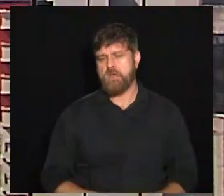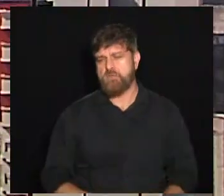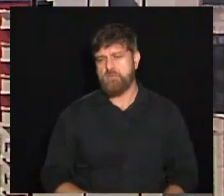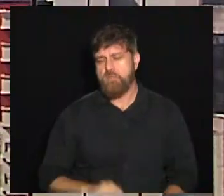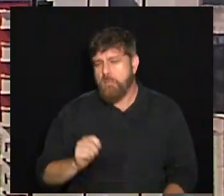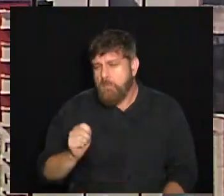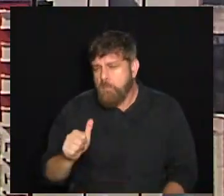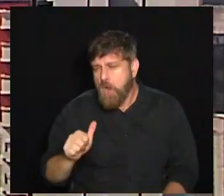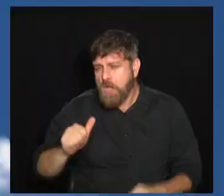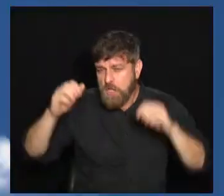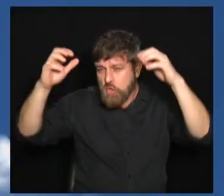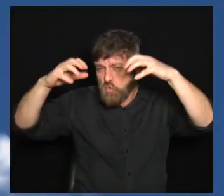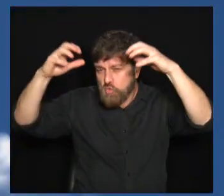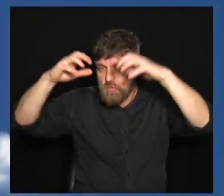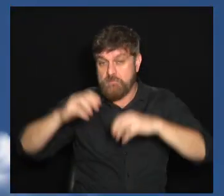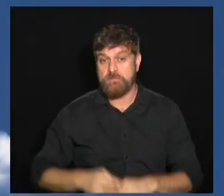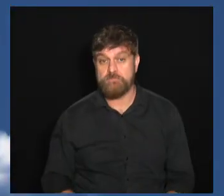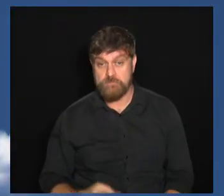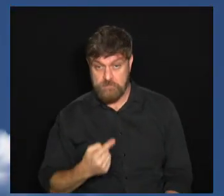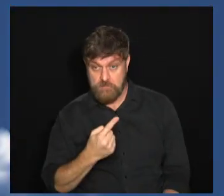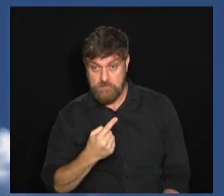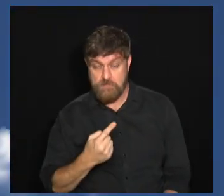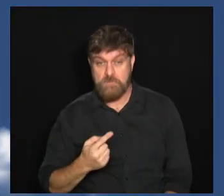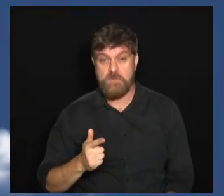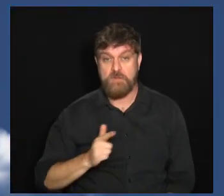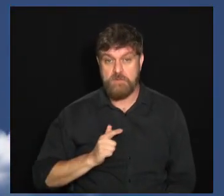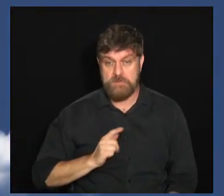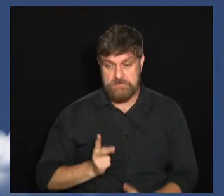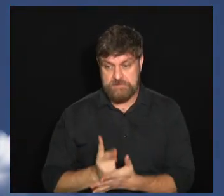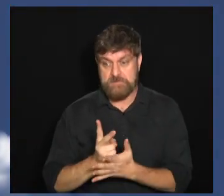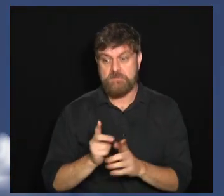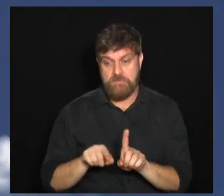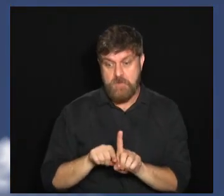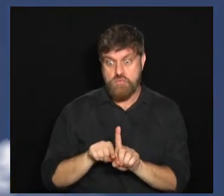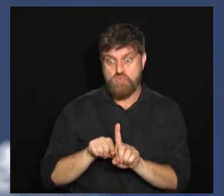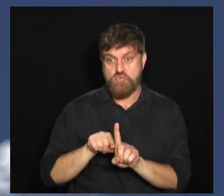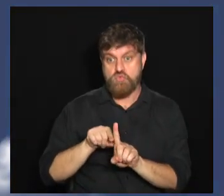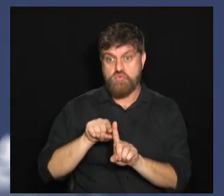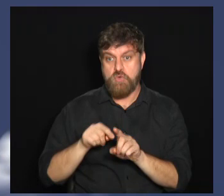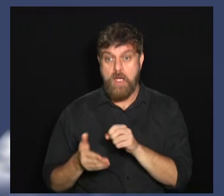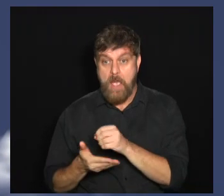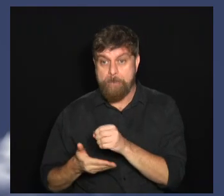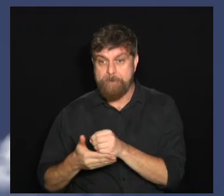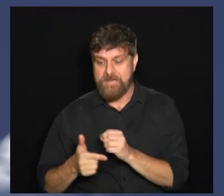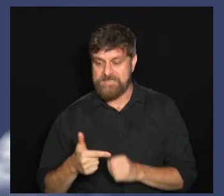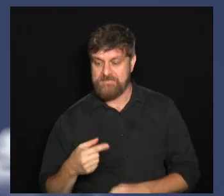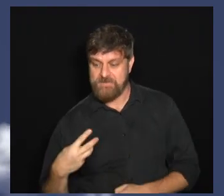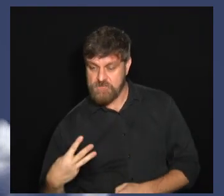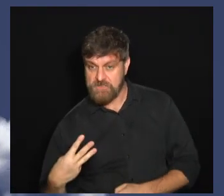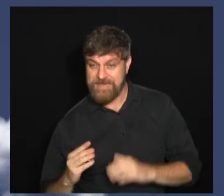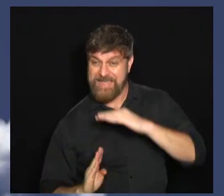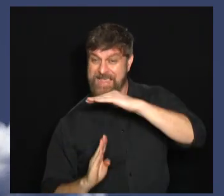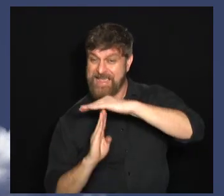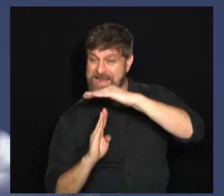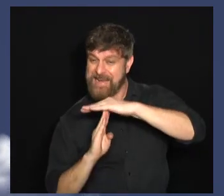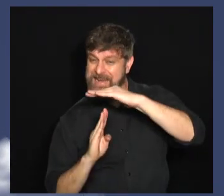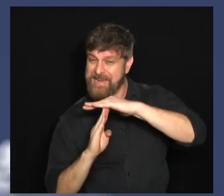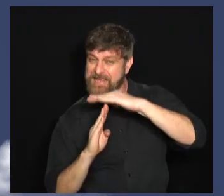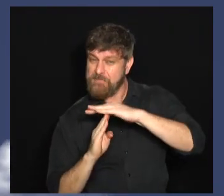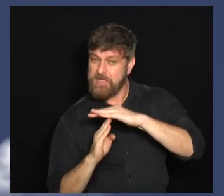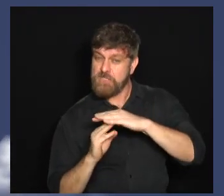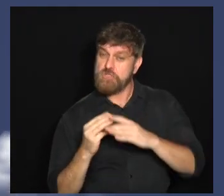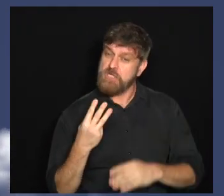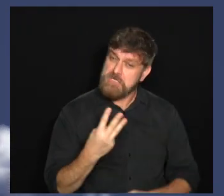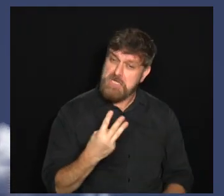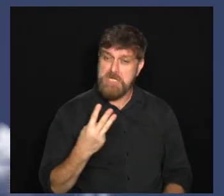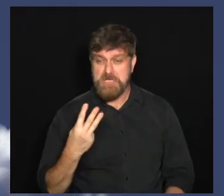milímetros. Vamos às temperaturas então, porque elas seguem em elevação. Mínima de 23 e máxima pode chegar